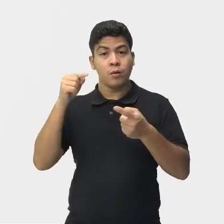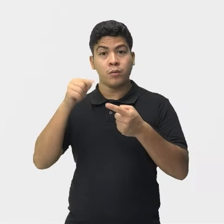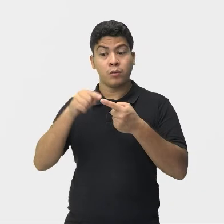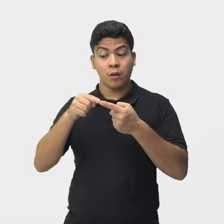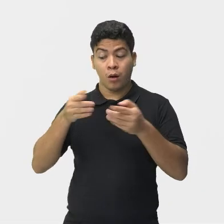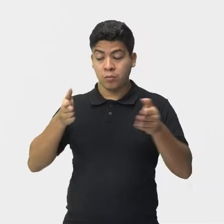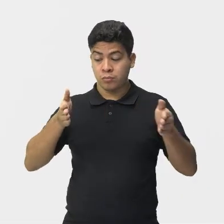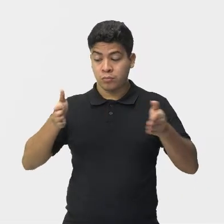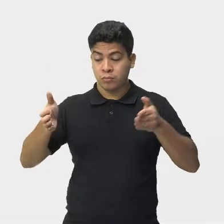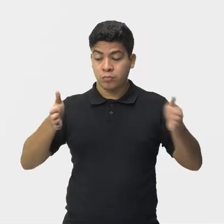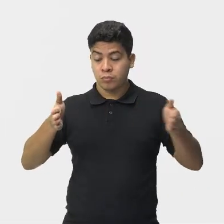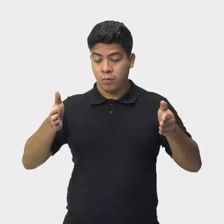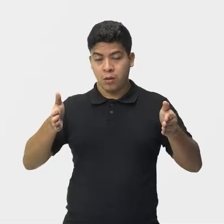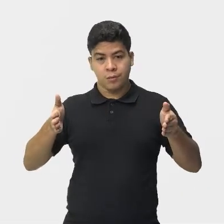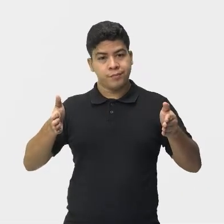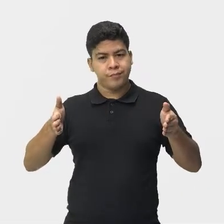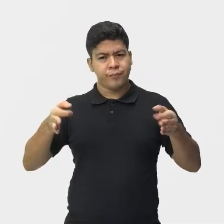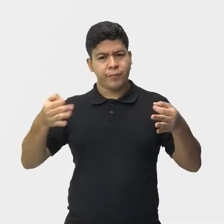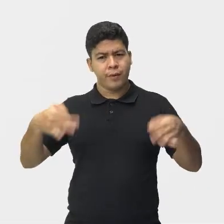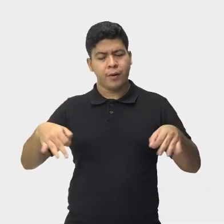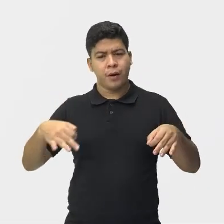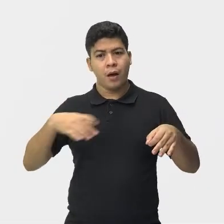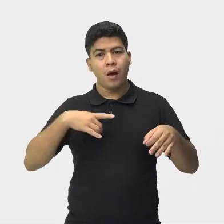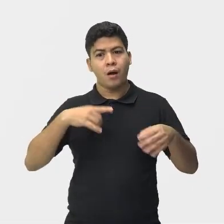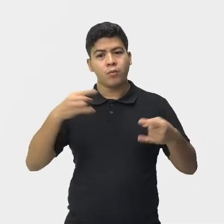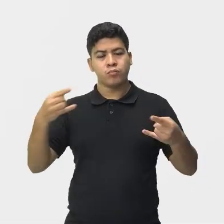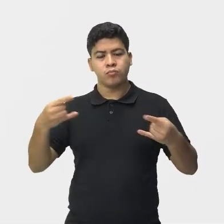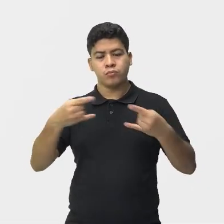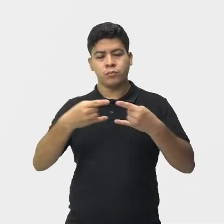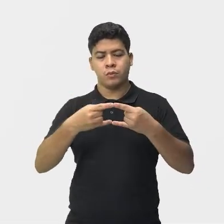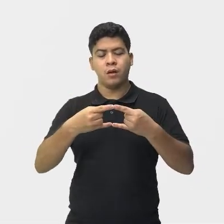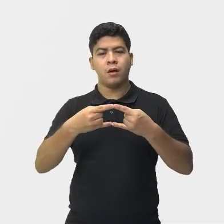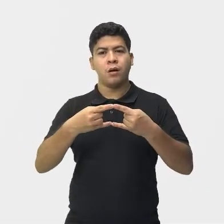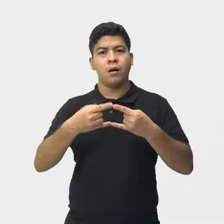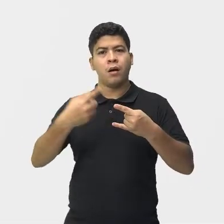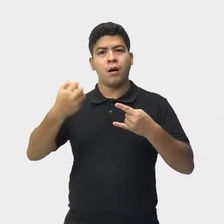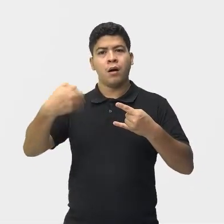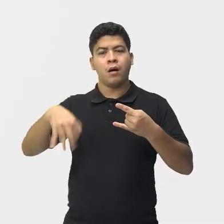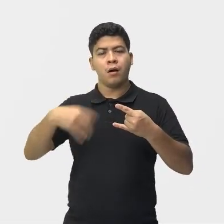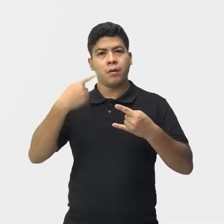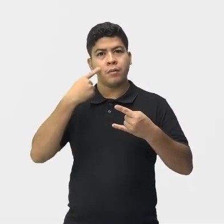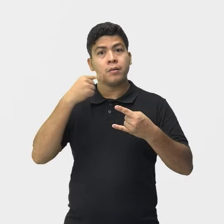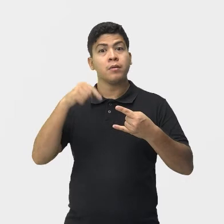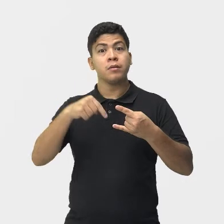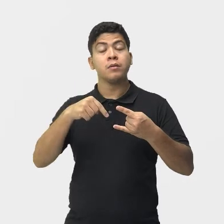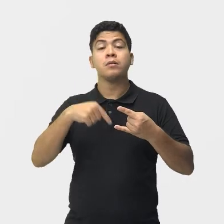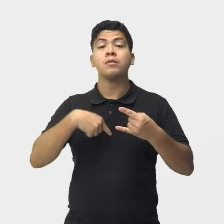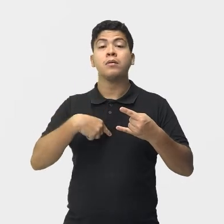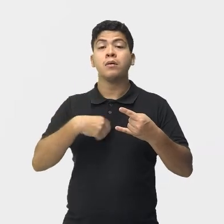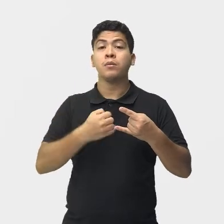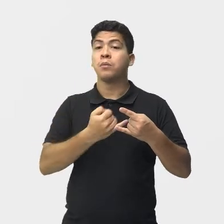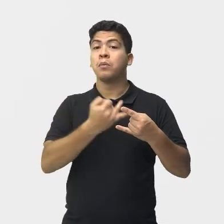posição. E aí essa figura é um trapézio, pessoal. Então eu tenho que usar essa equação